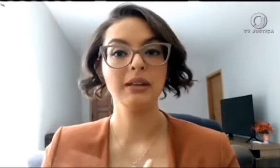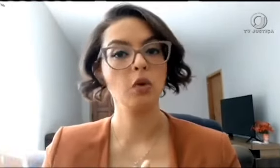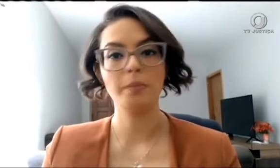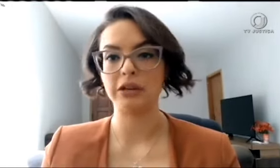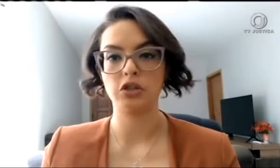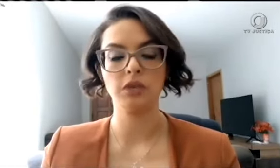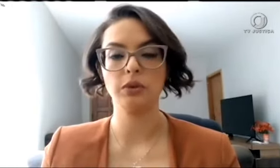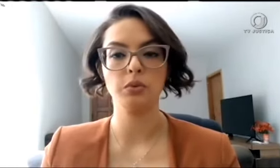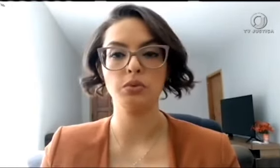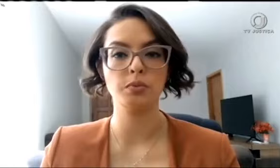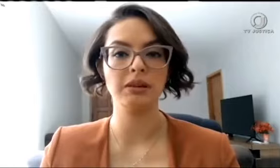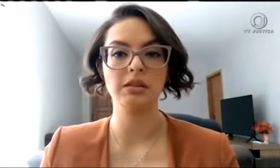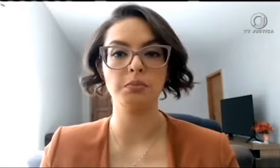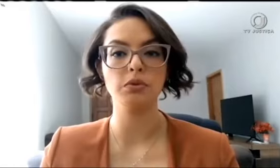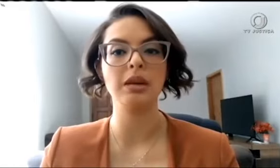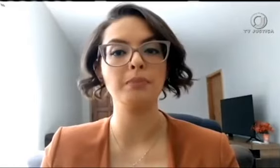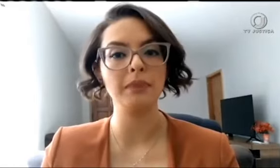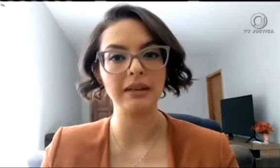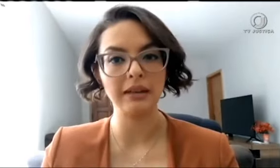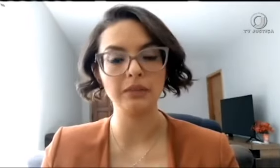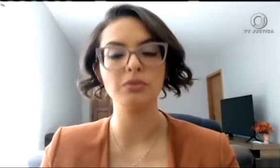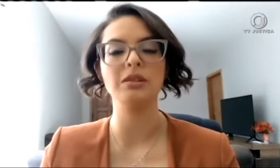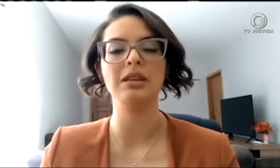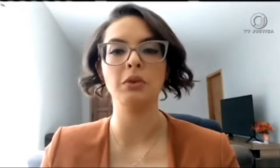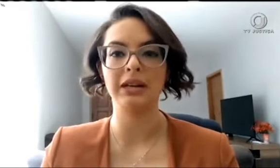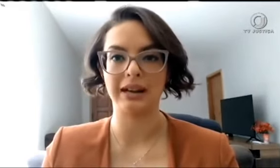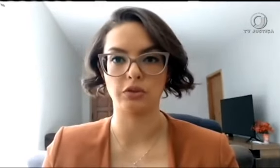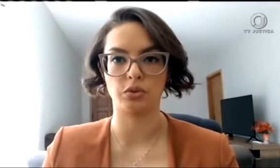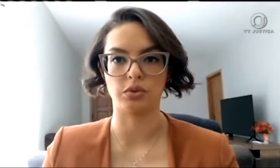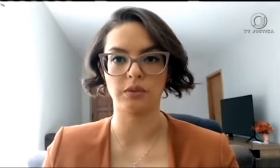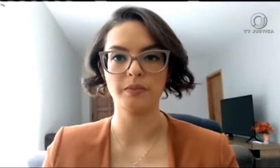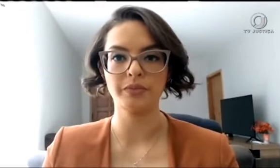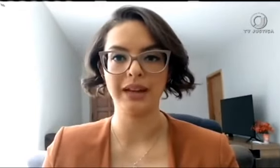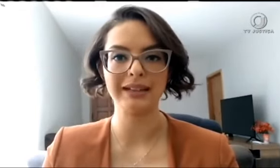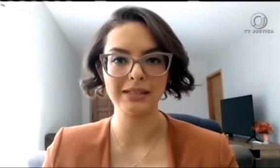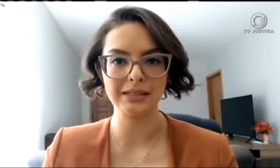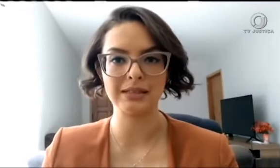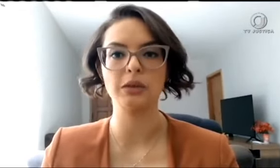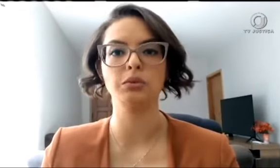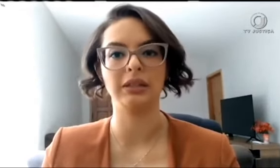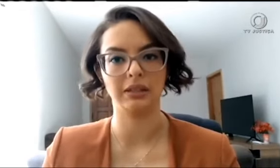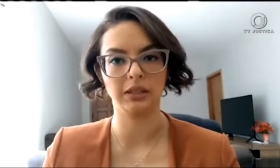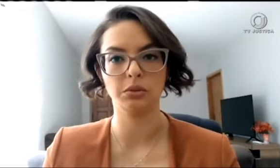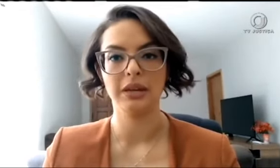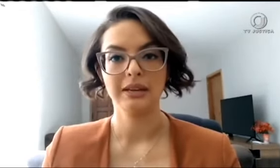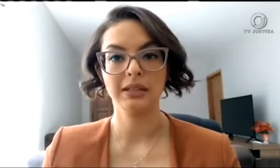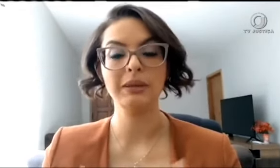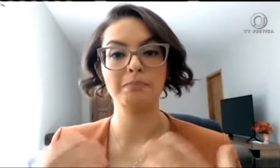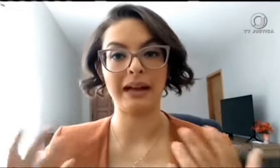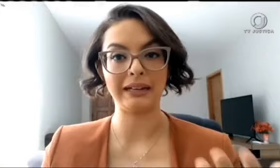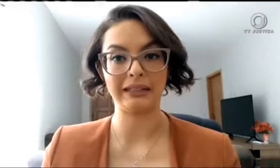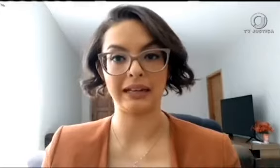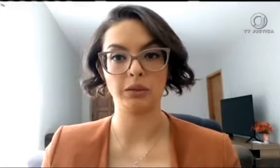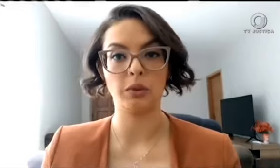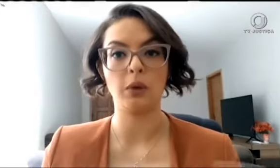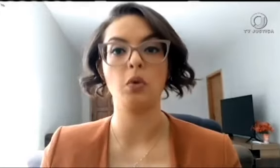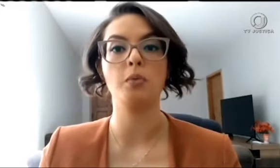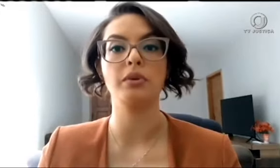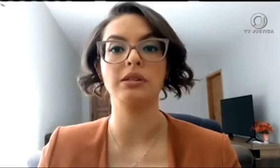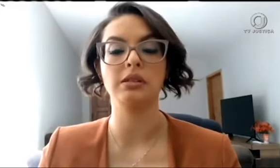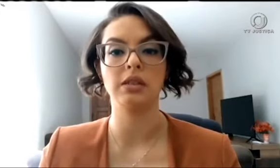é incompatível com os princípios republicanos e democráticos. A decisão, no entanto, não impacta a